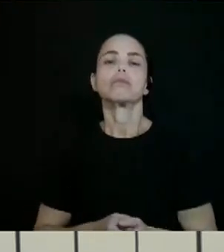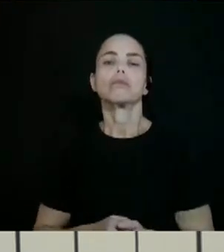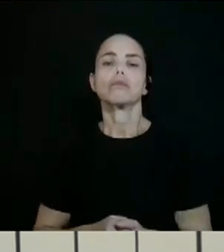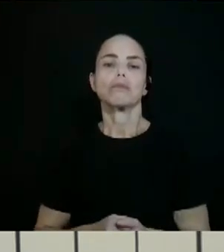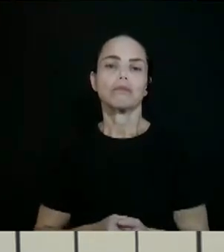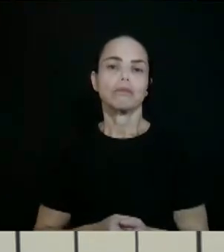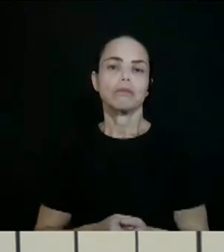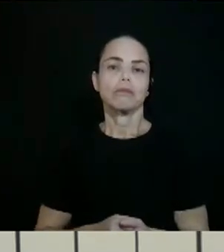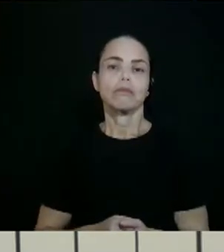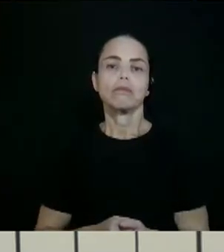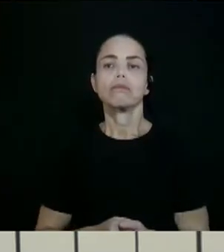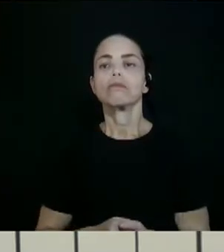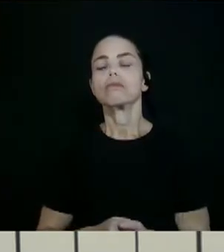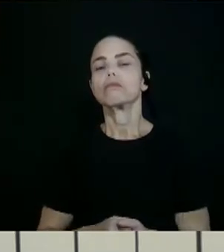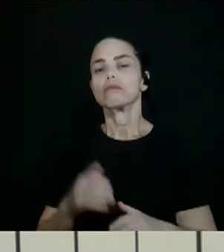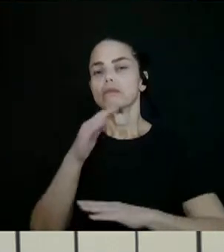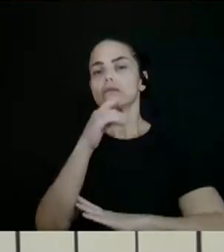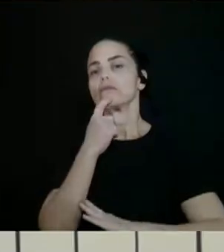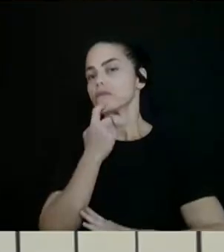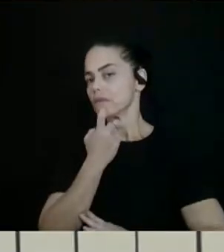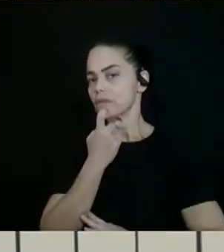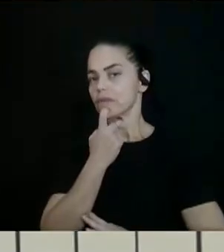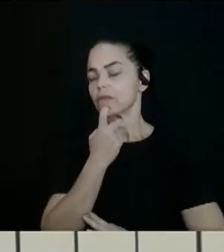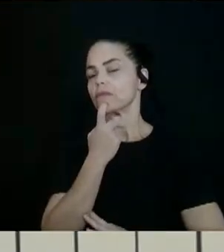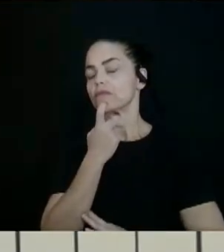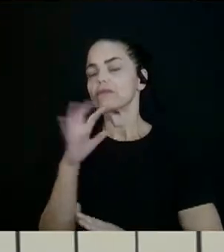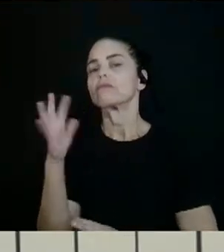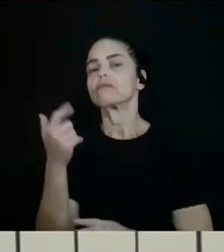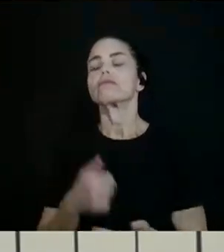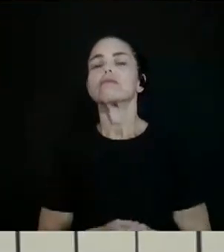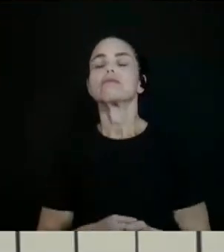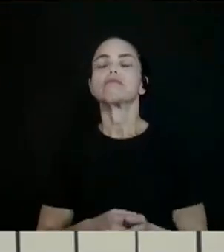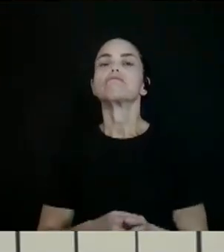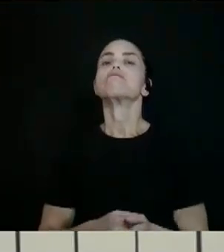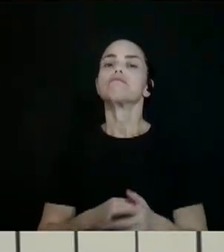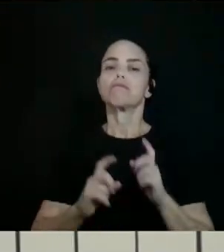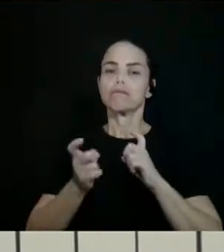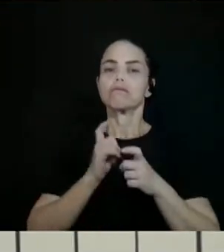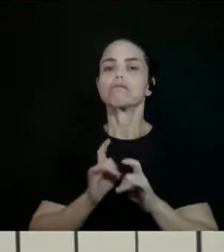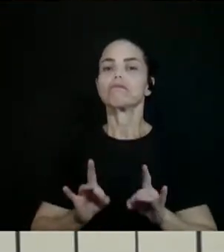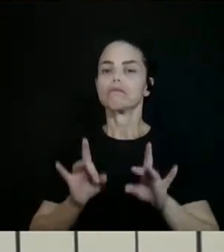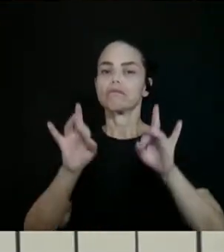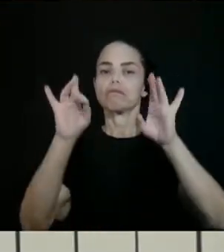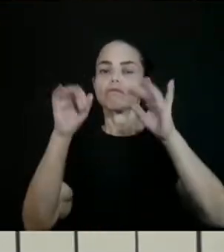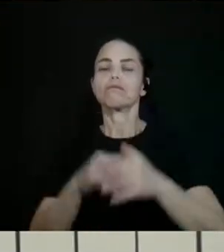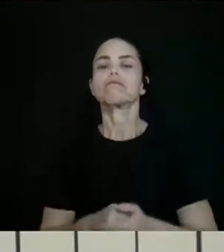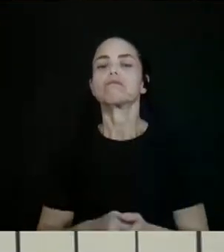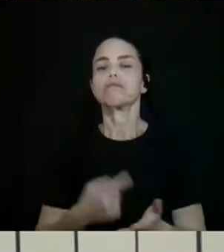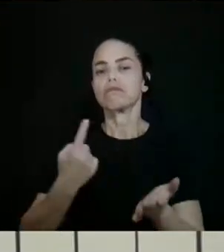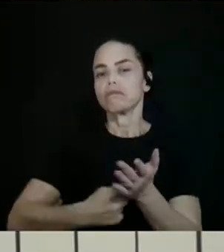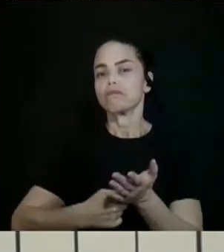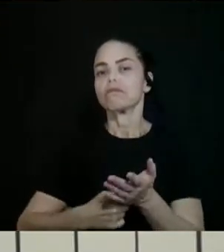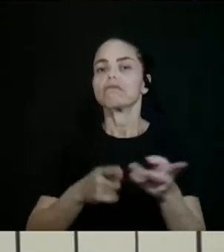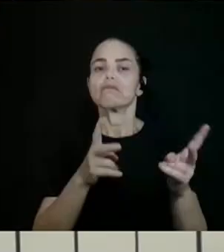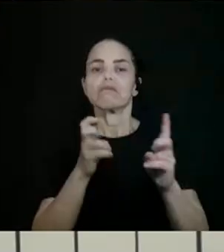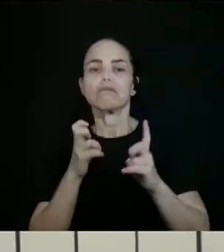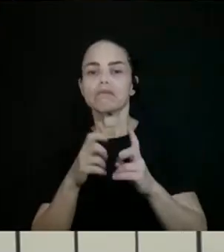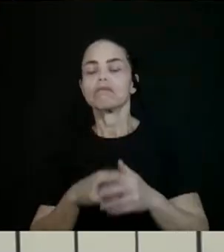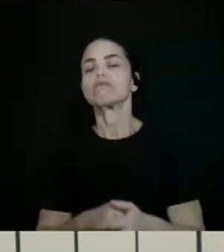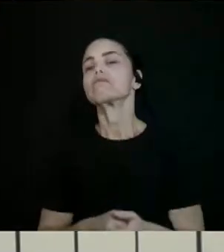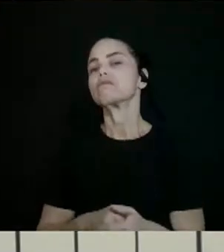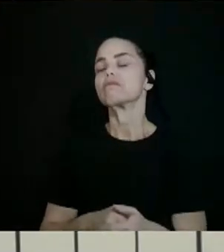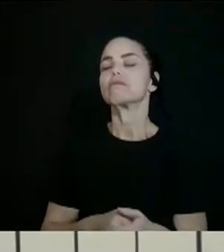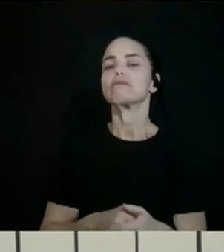A Câmara Municipal de Campinas realizou uma sessão solene marcada pelo reconhecimento a uma